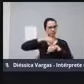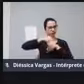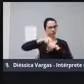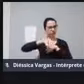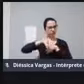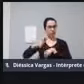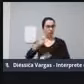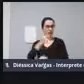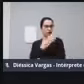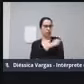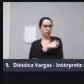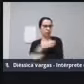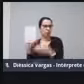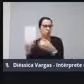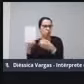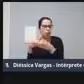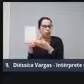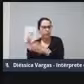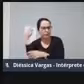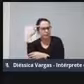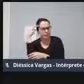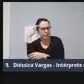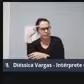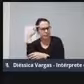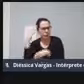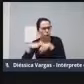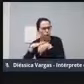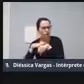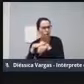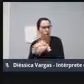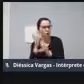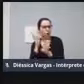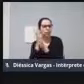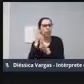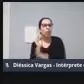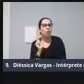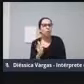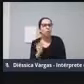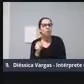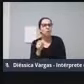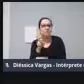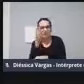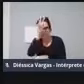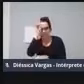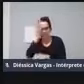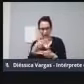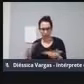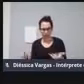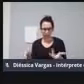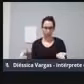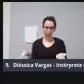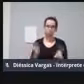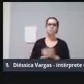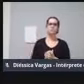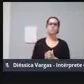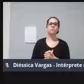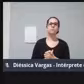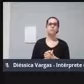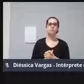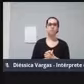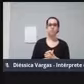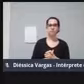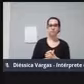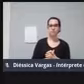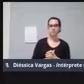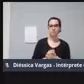trabalhar em equipe para descobrir que inseto era esse. Então, após eles desvedarem o mistério, eles teriam